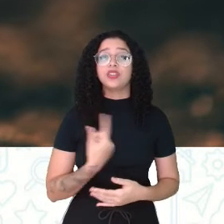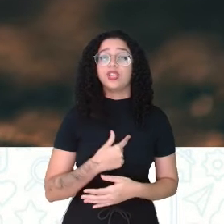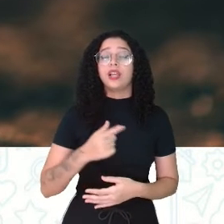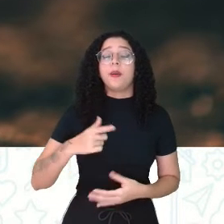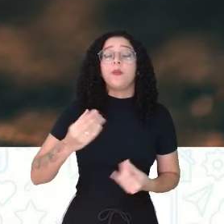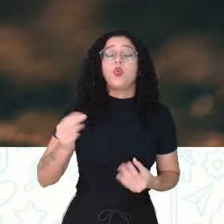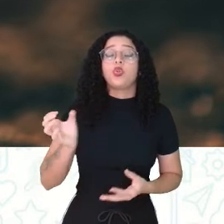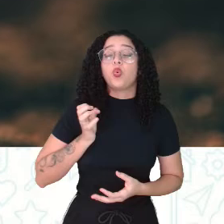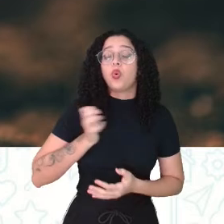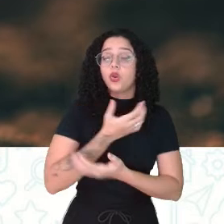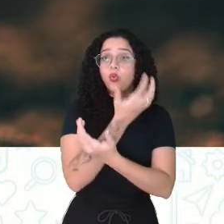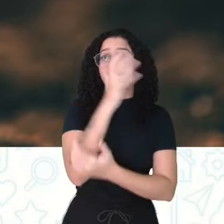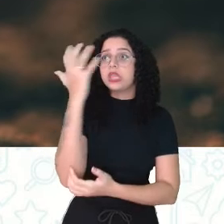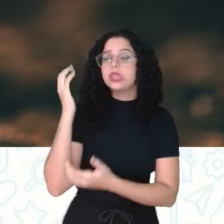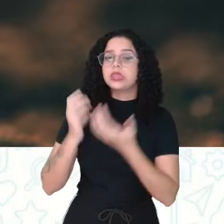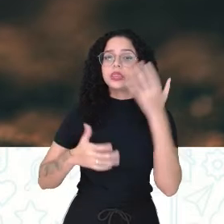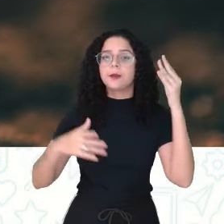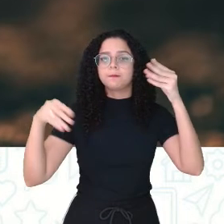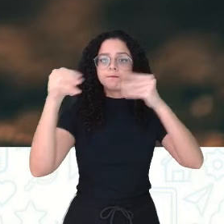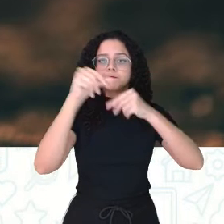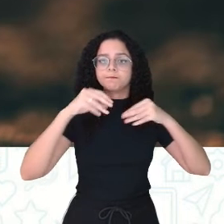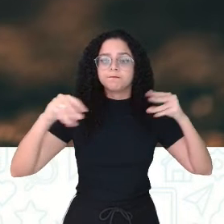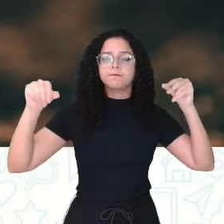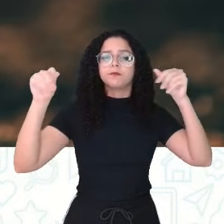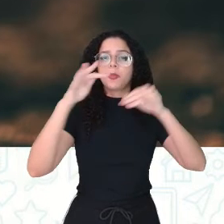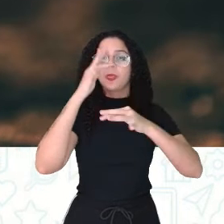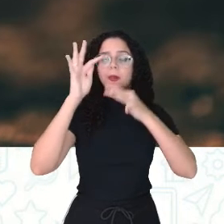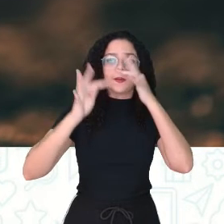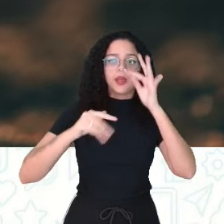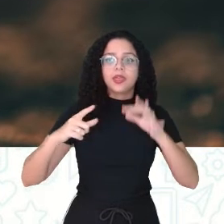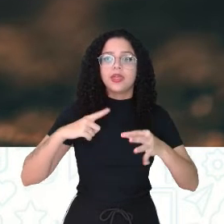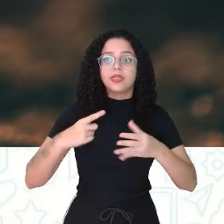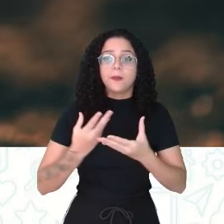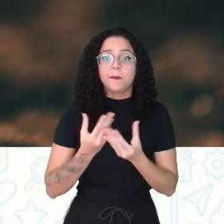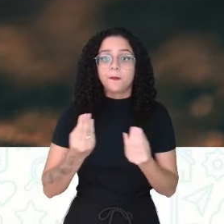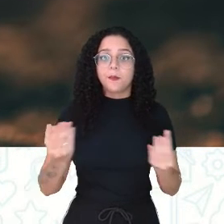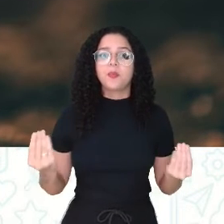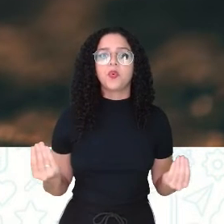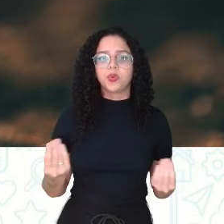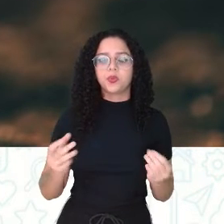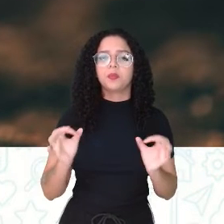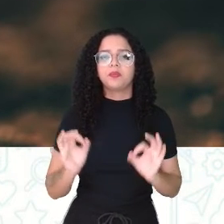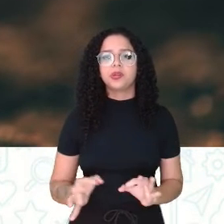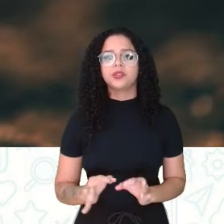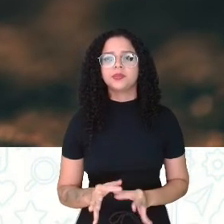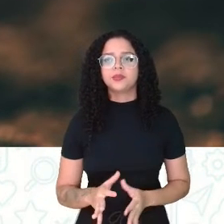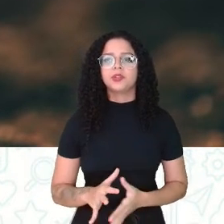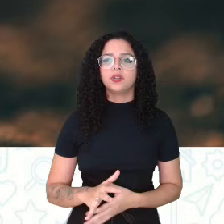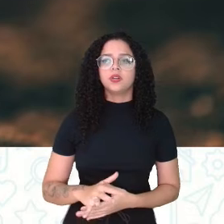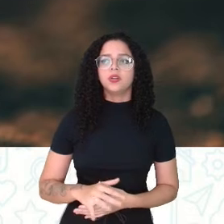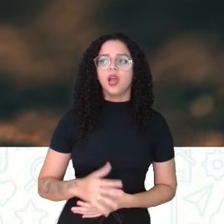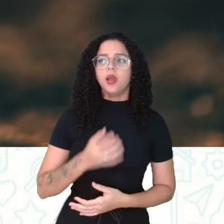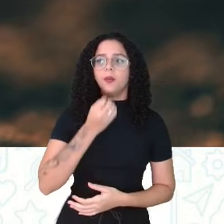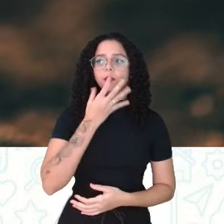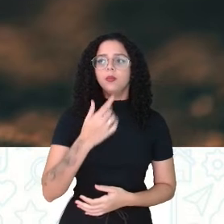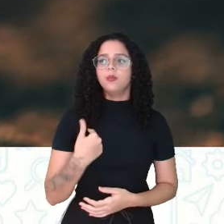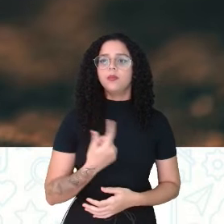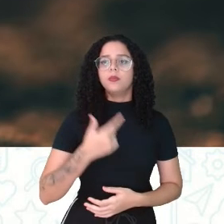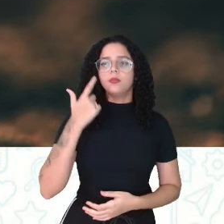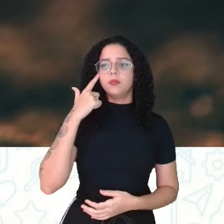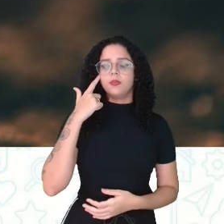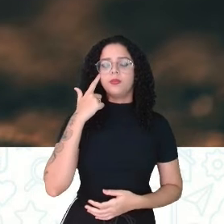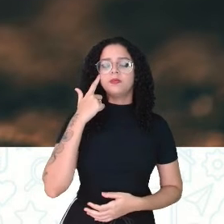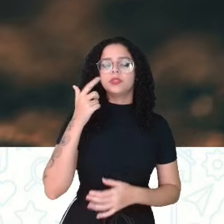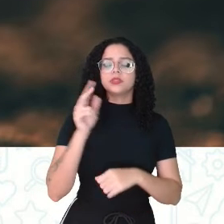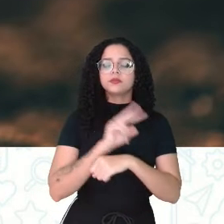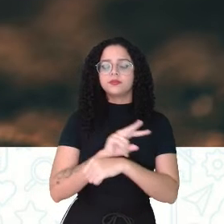rico, né, em recursos naturais, a gente tem em grandes quantidades e é bom a gente pensar,